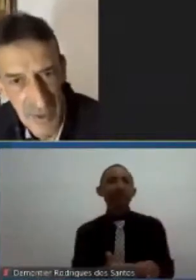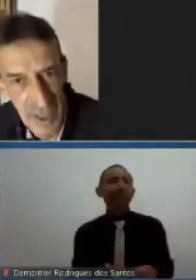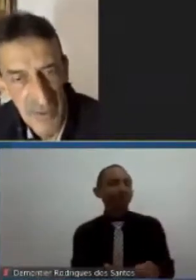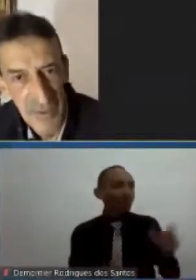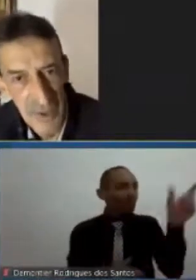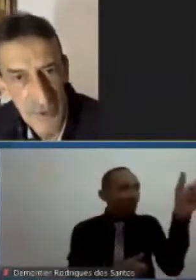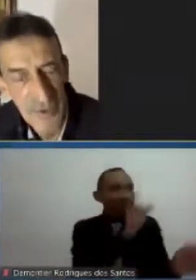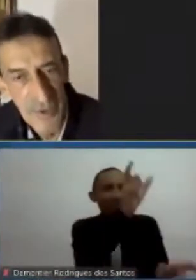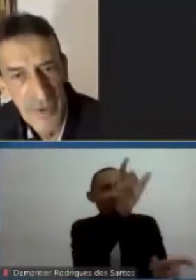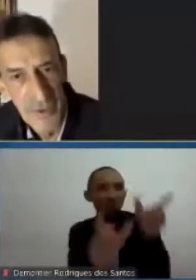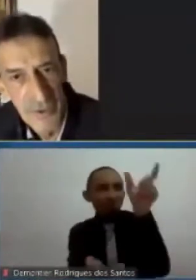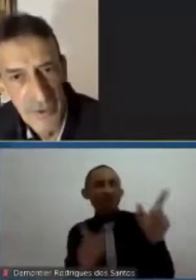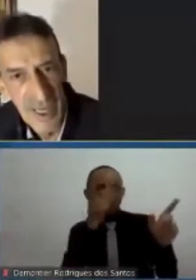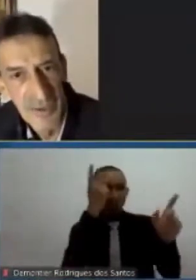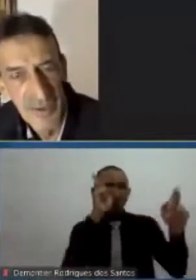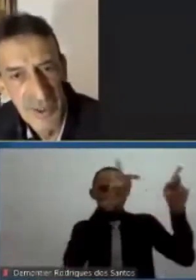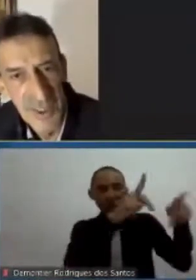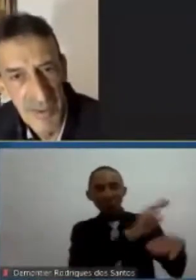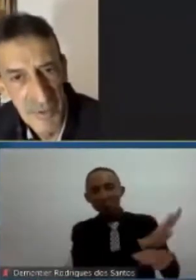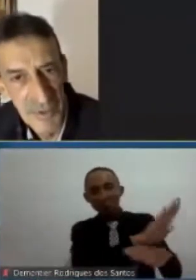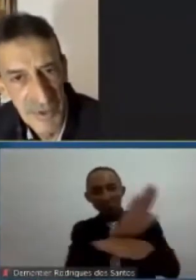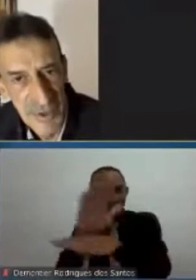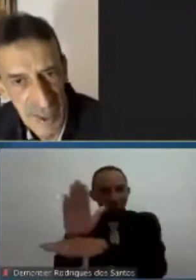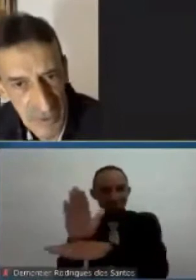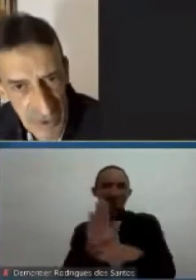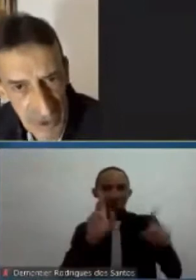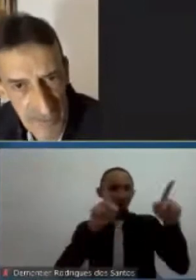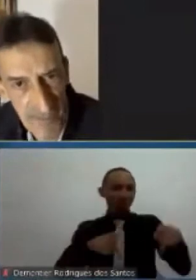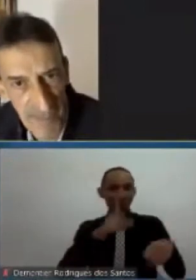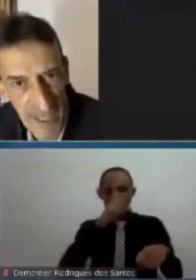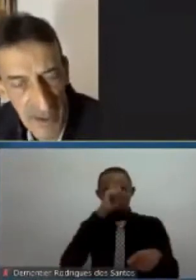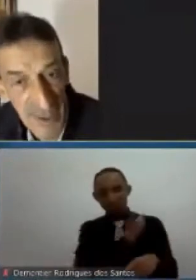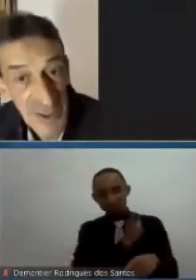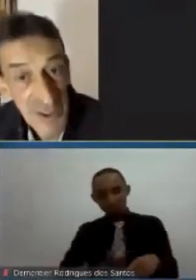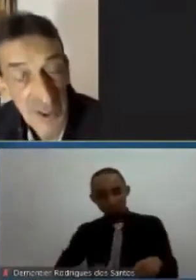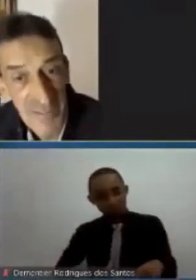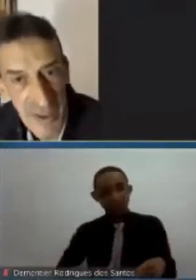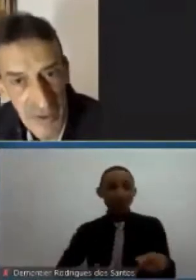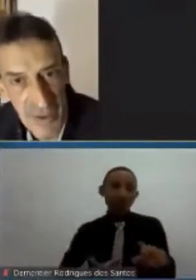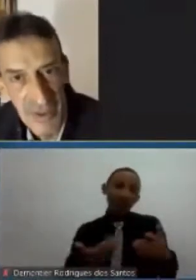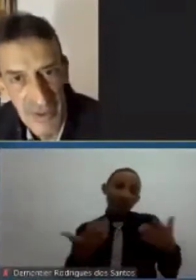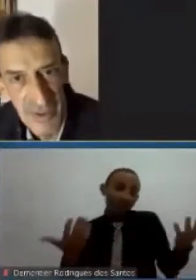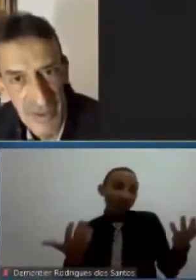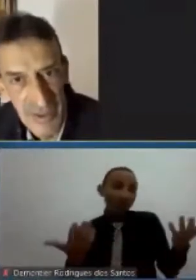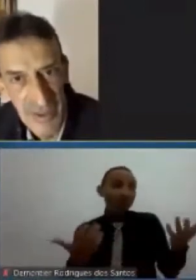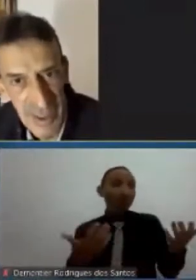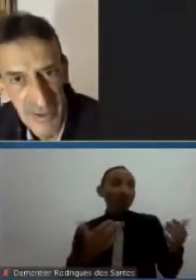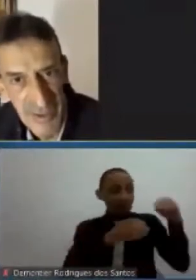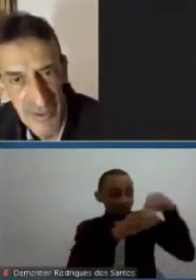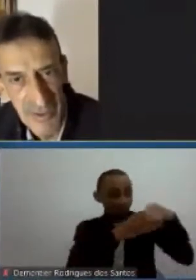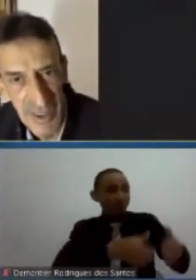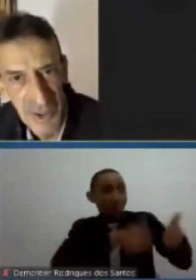acesso ao nosso usuário do sistema público de saúde ao que existe de melhor,